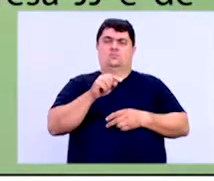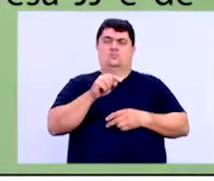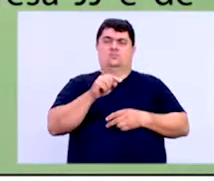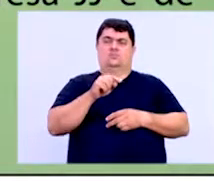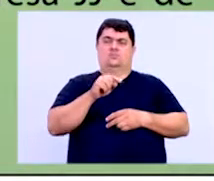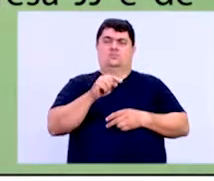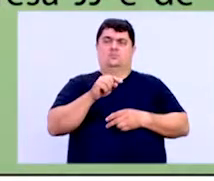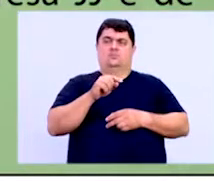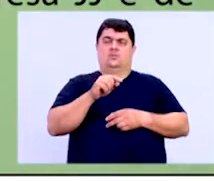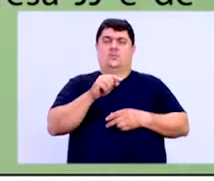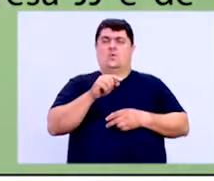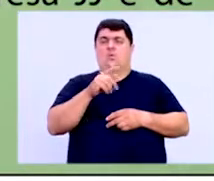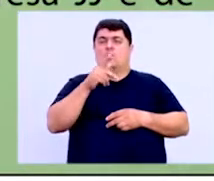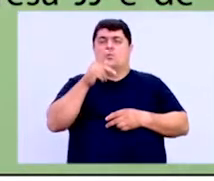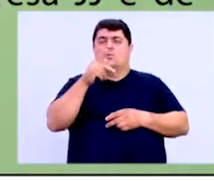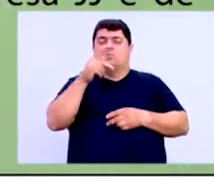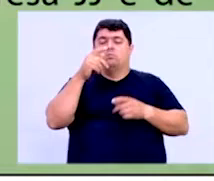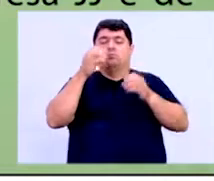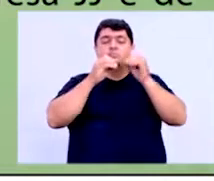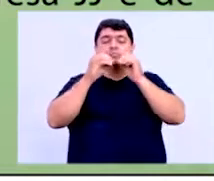E qual é o ponto de equilíbrio?